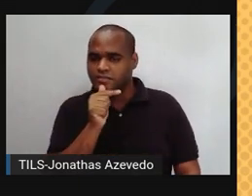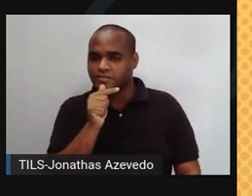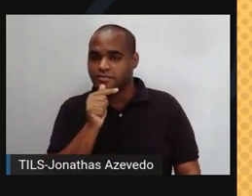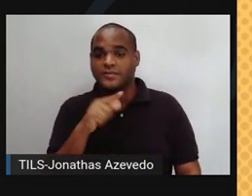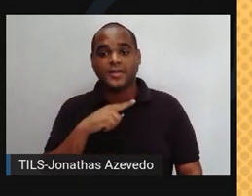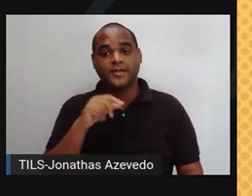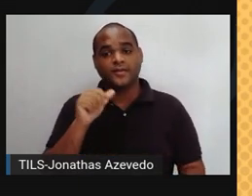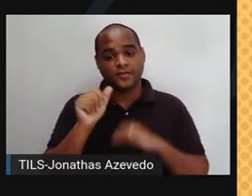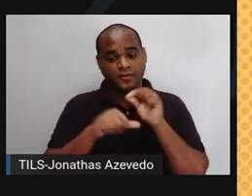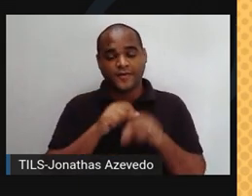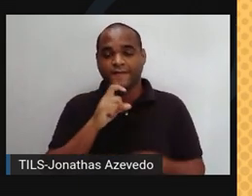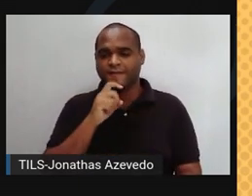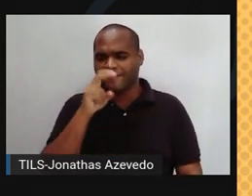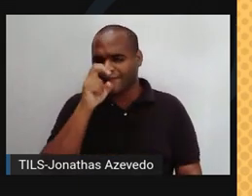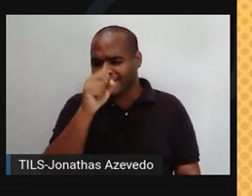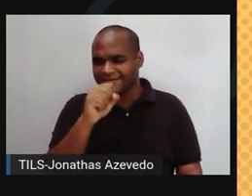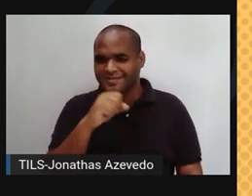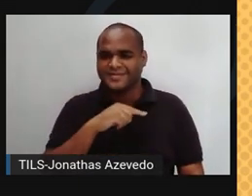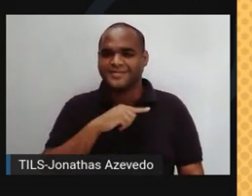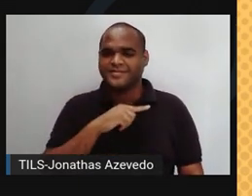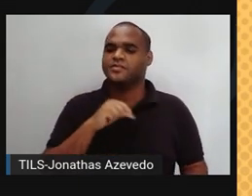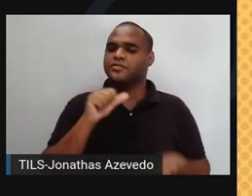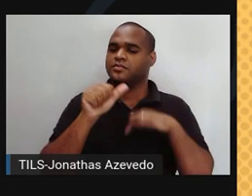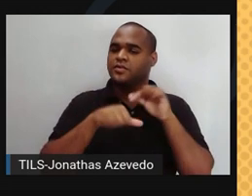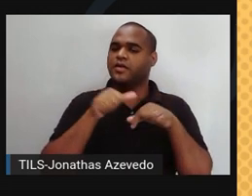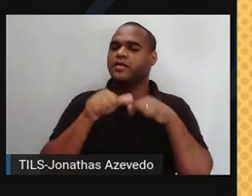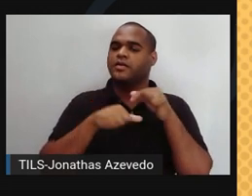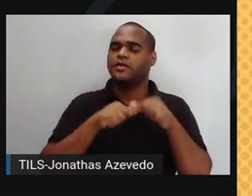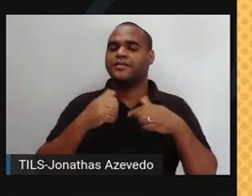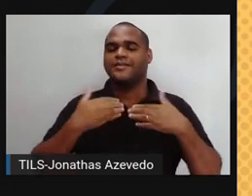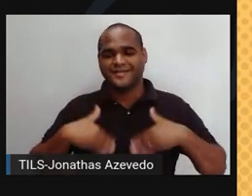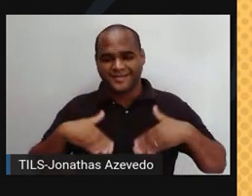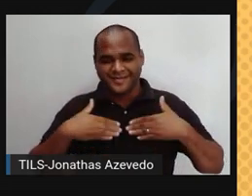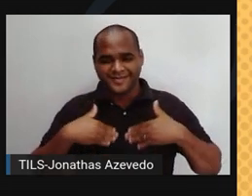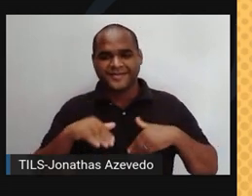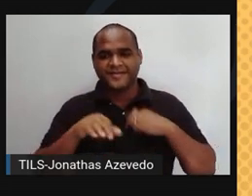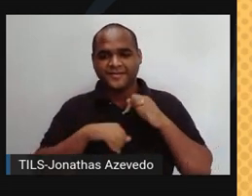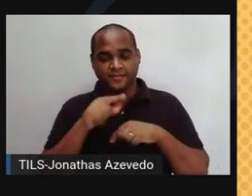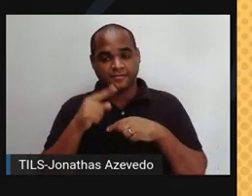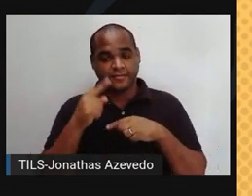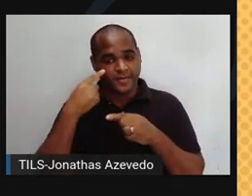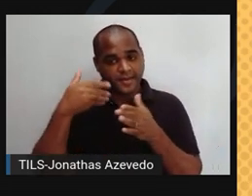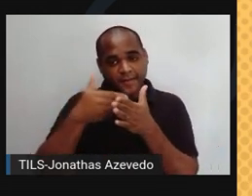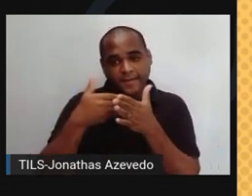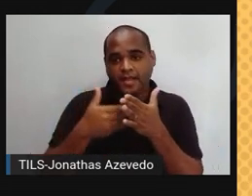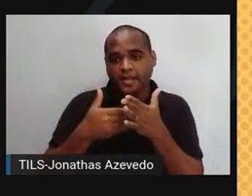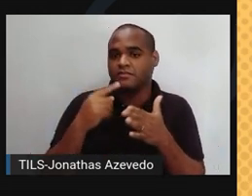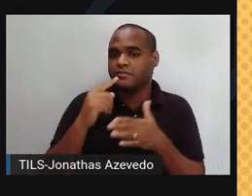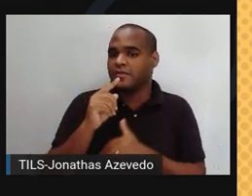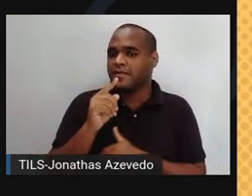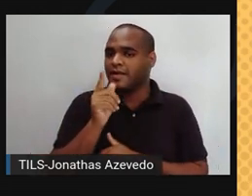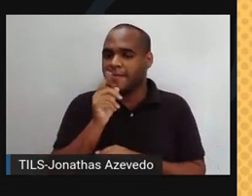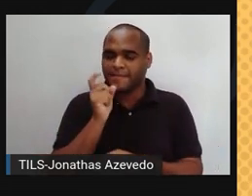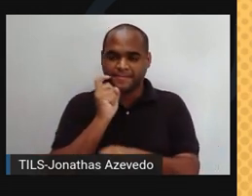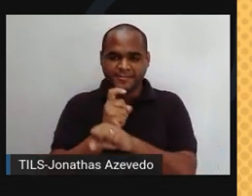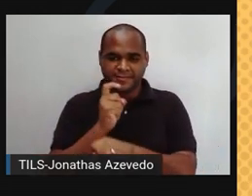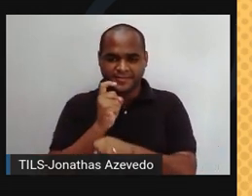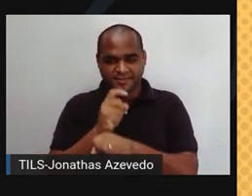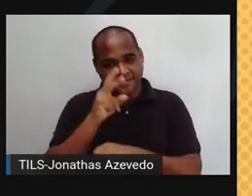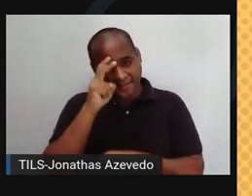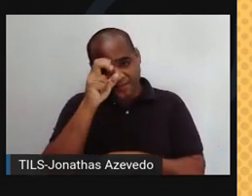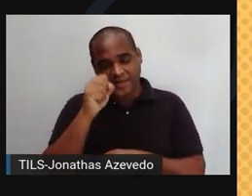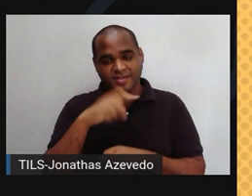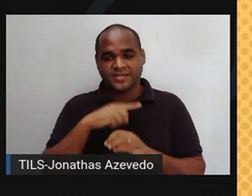ela regulada suas moléculas ficam em repouso e se aproximam aqueles chegar em estado sólido